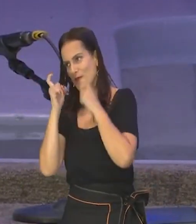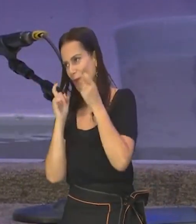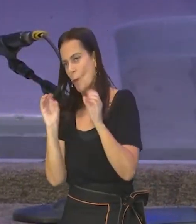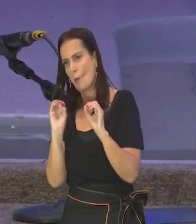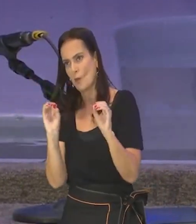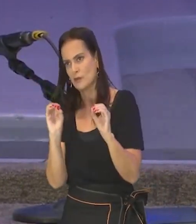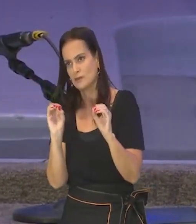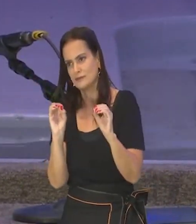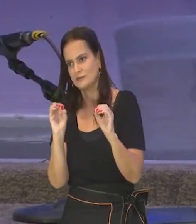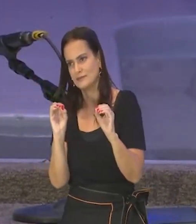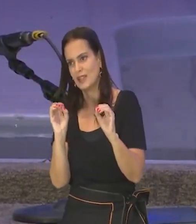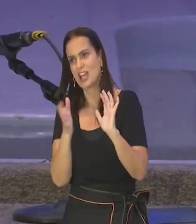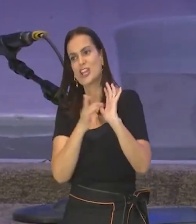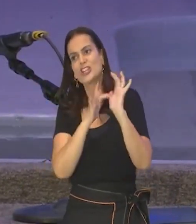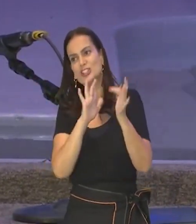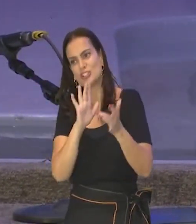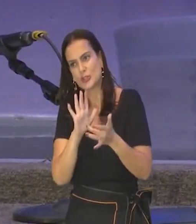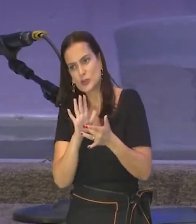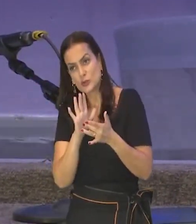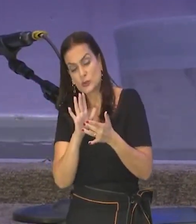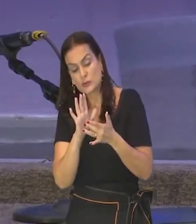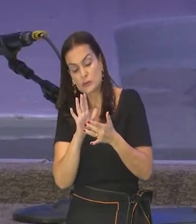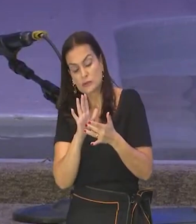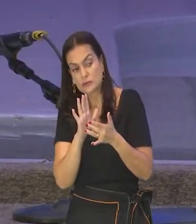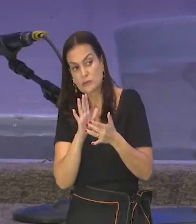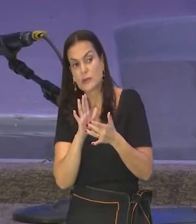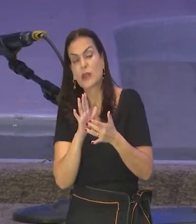está preocupado aonde você